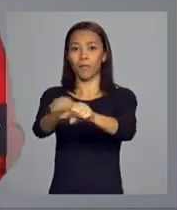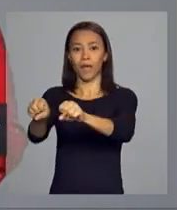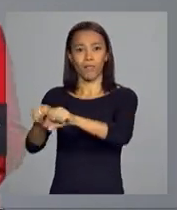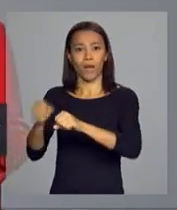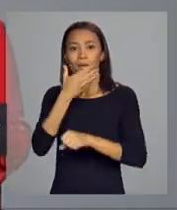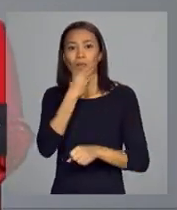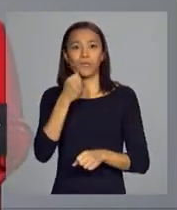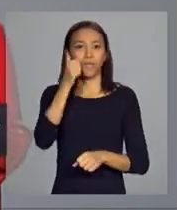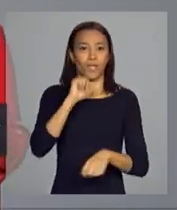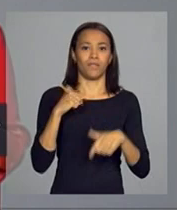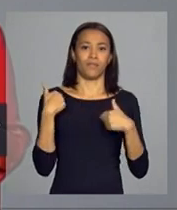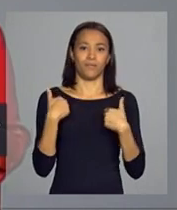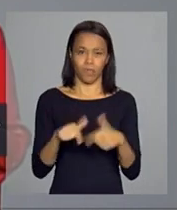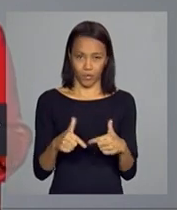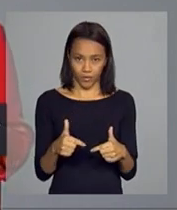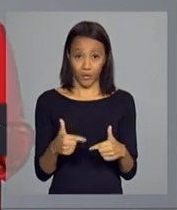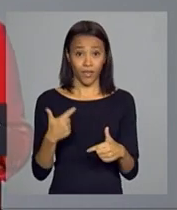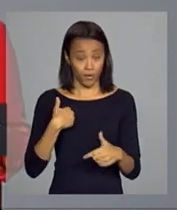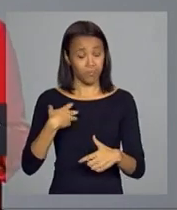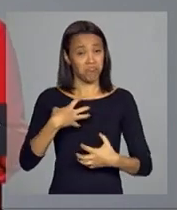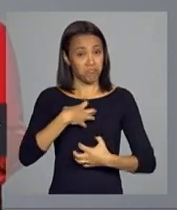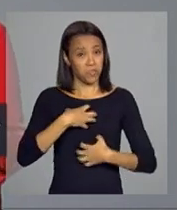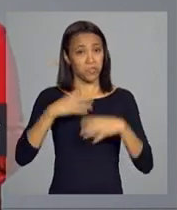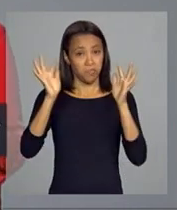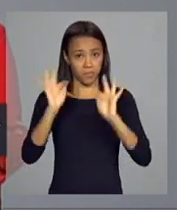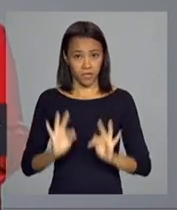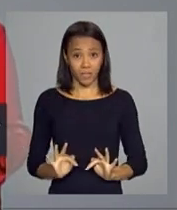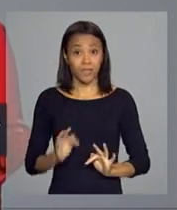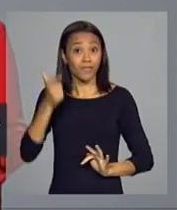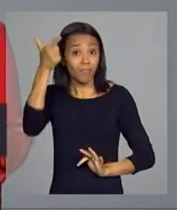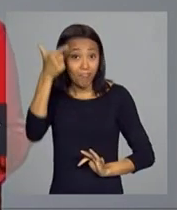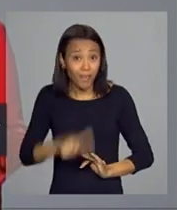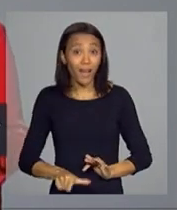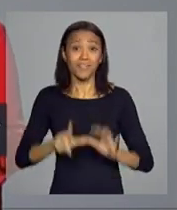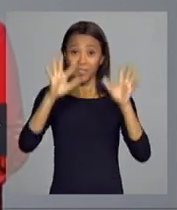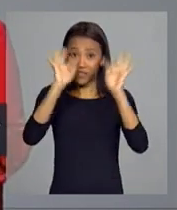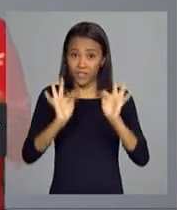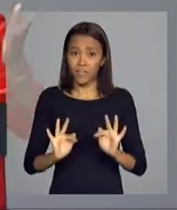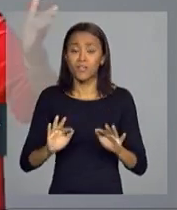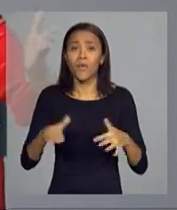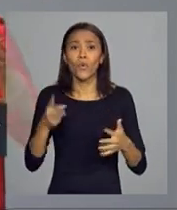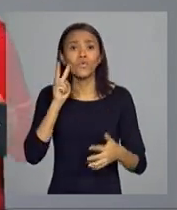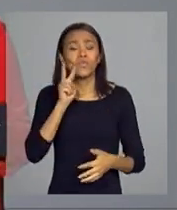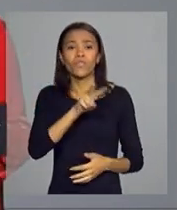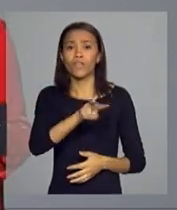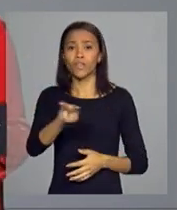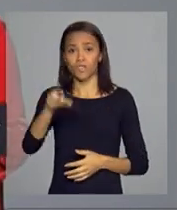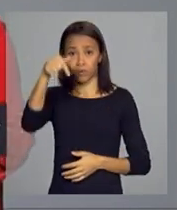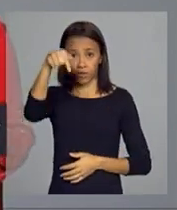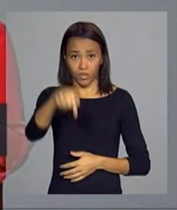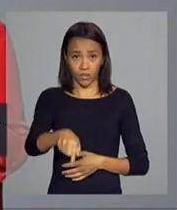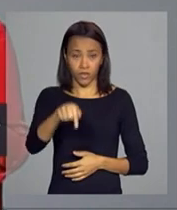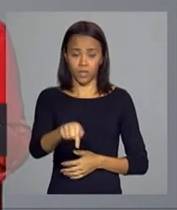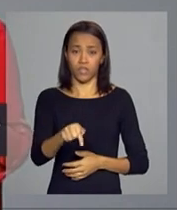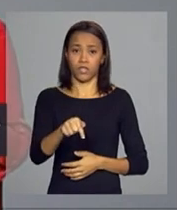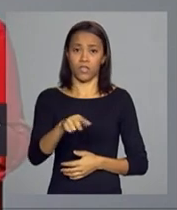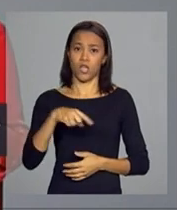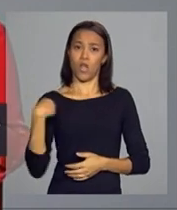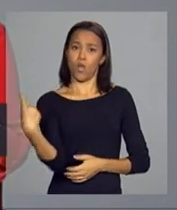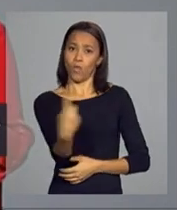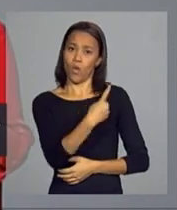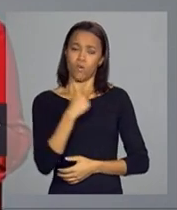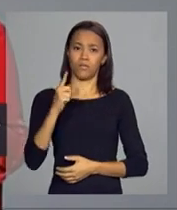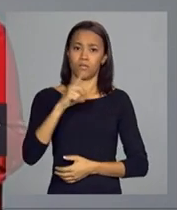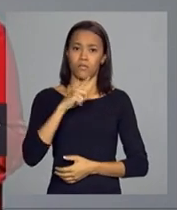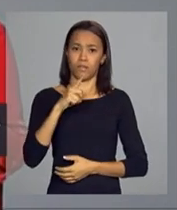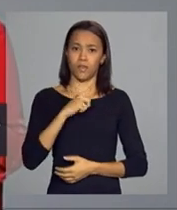trabalhadoras. Fico feliz, mais feliz ainda quando vejo aqui nós termos